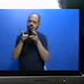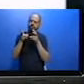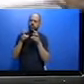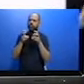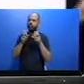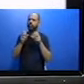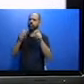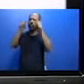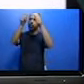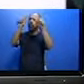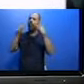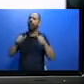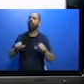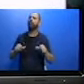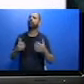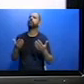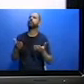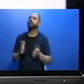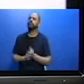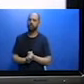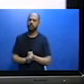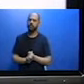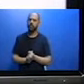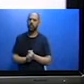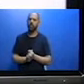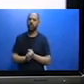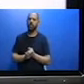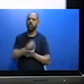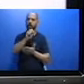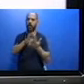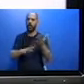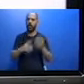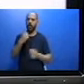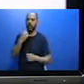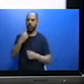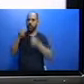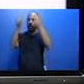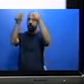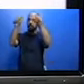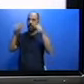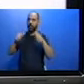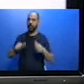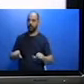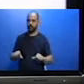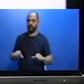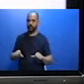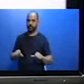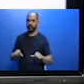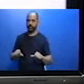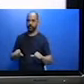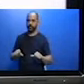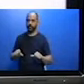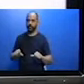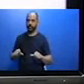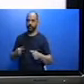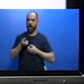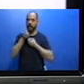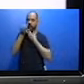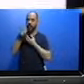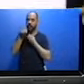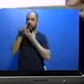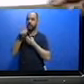o exercício um o cartaz faz parte de uma campanha ela pretende convencer os